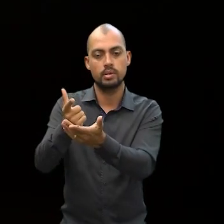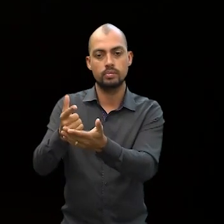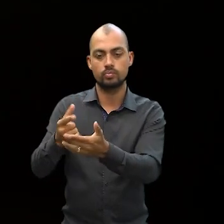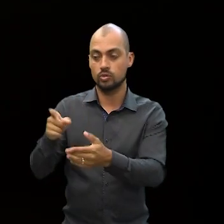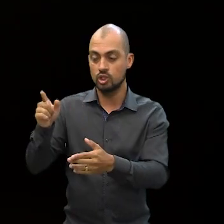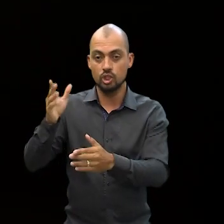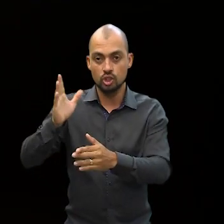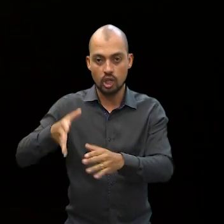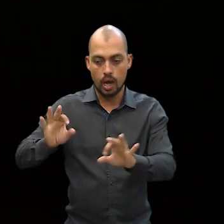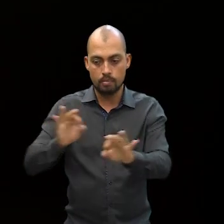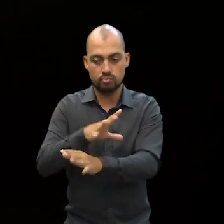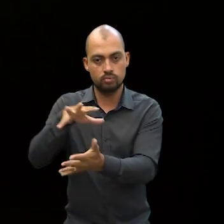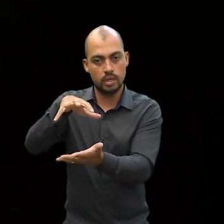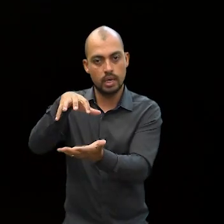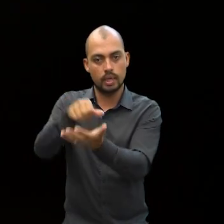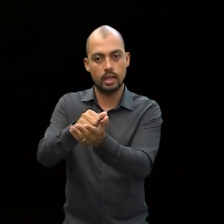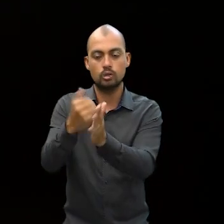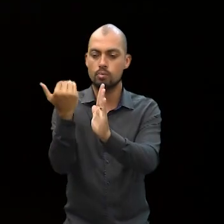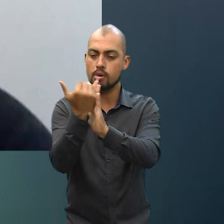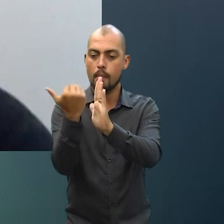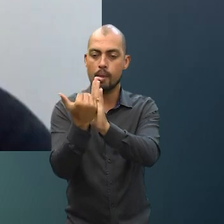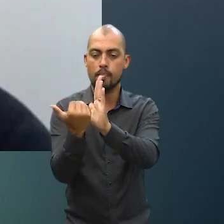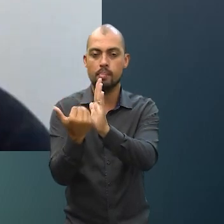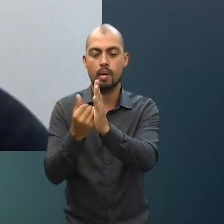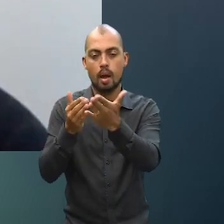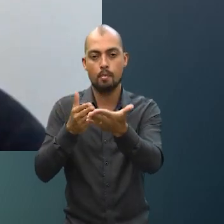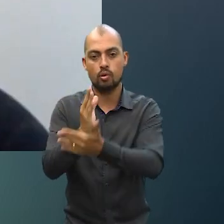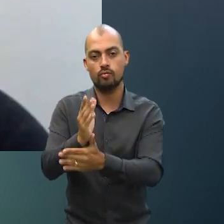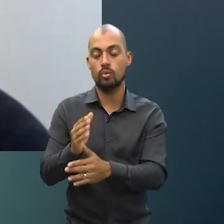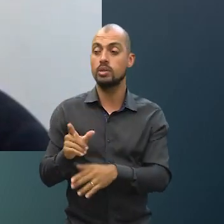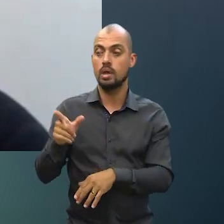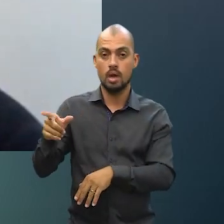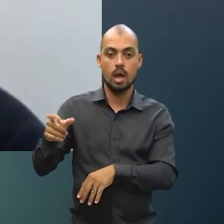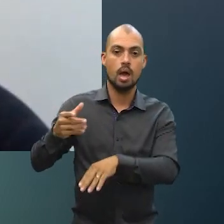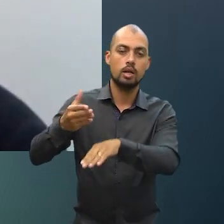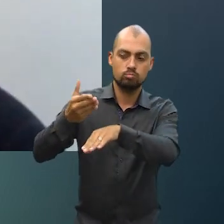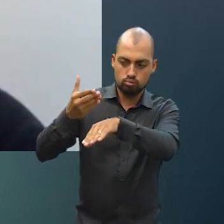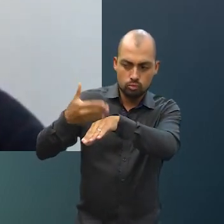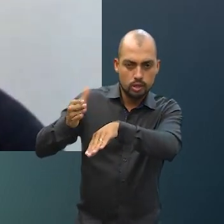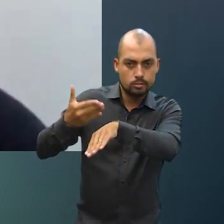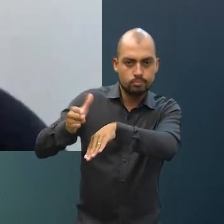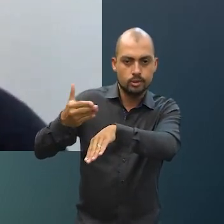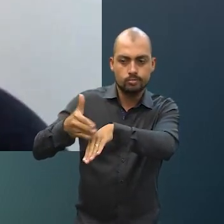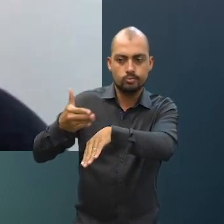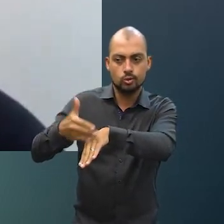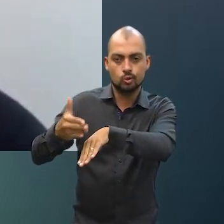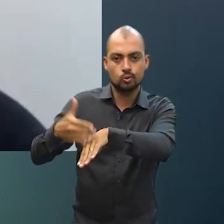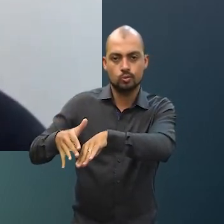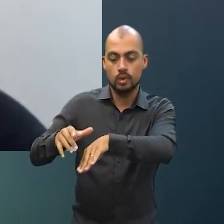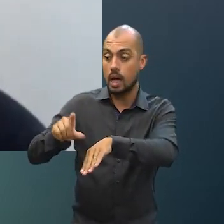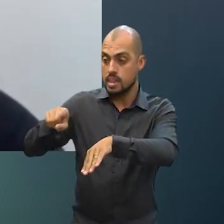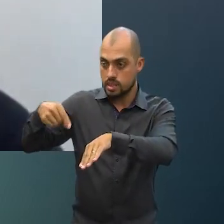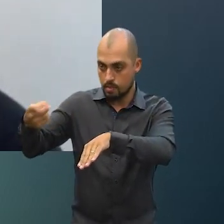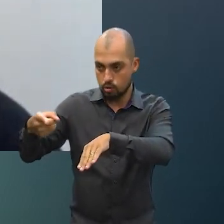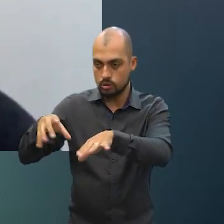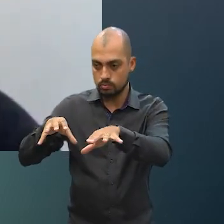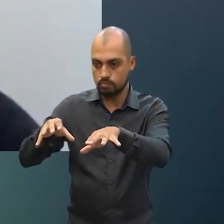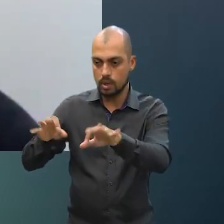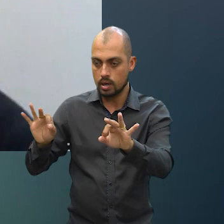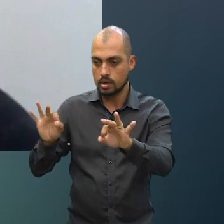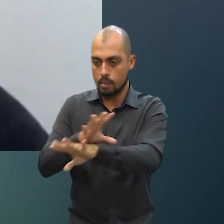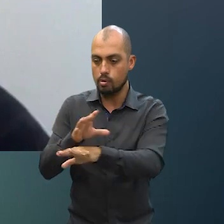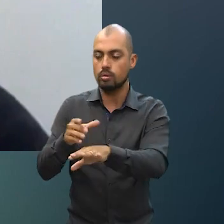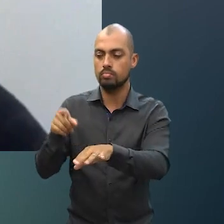dele está aprovado na plataforma, ele faz um treinamento prático e após esse treinamento que ele